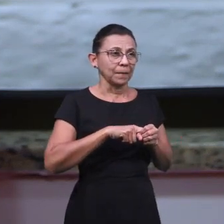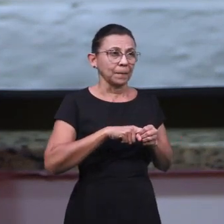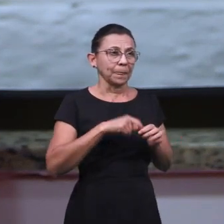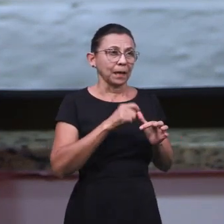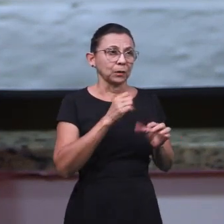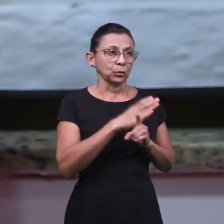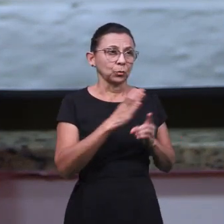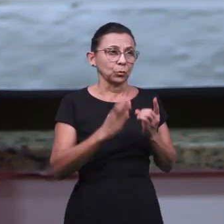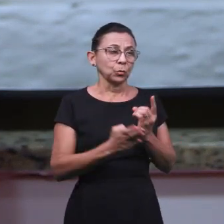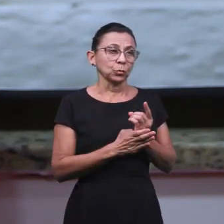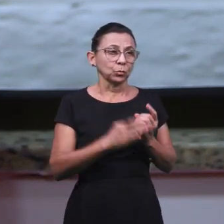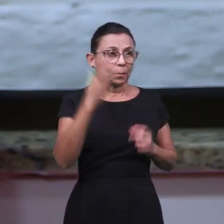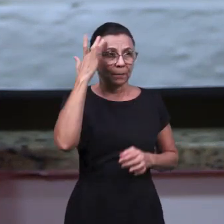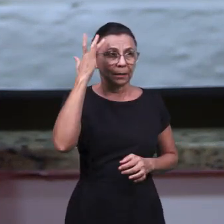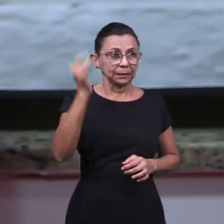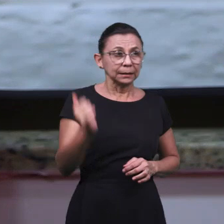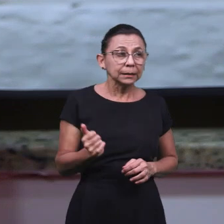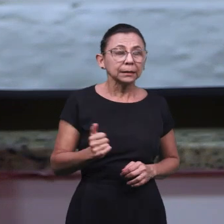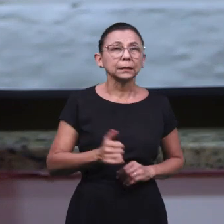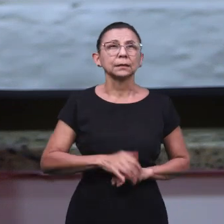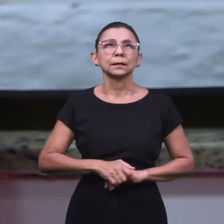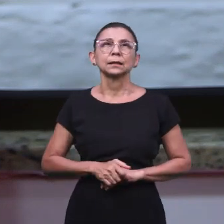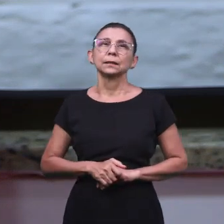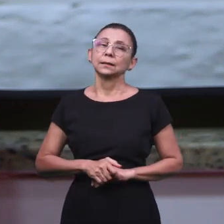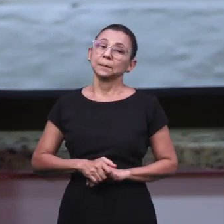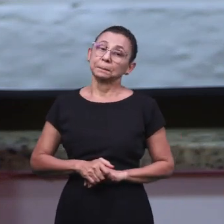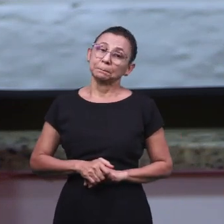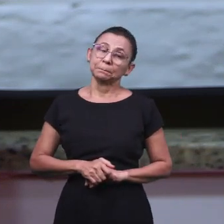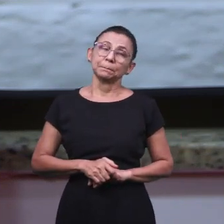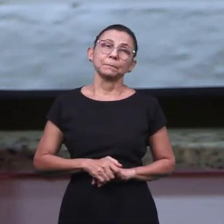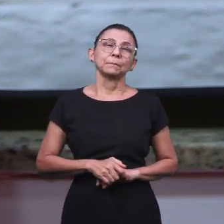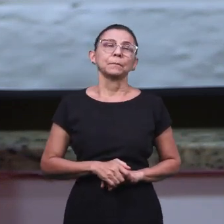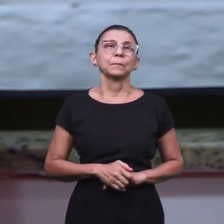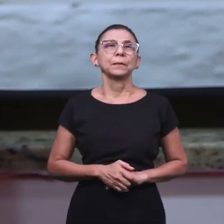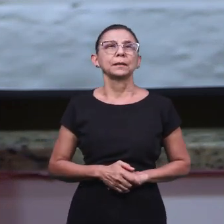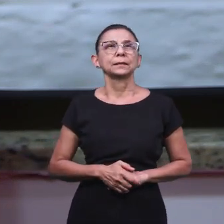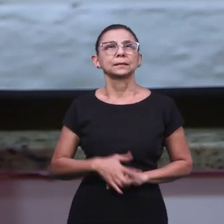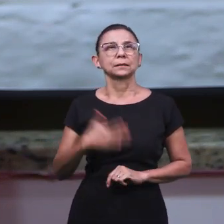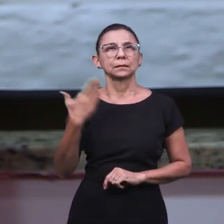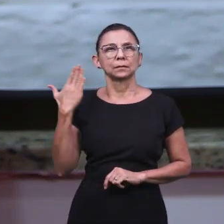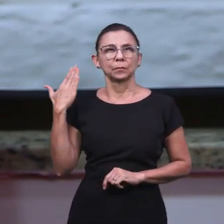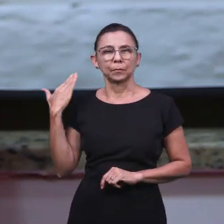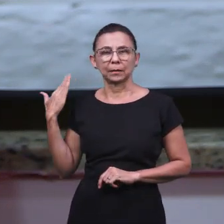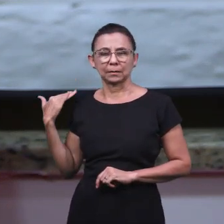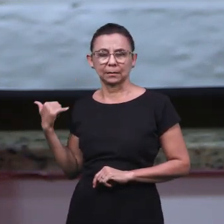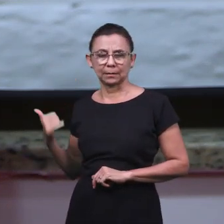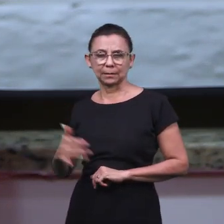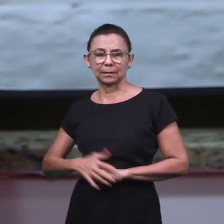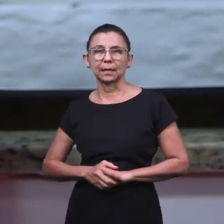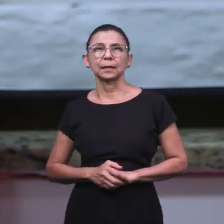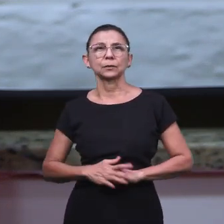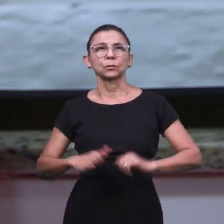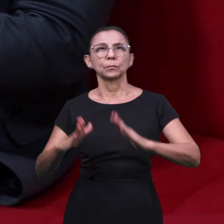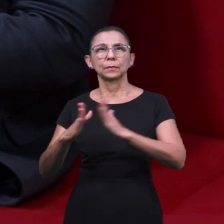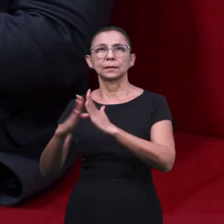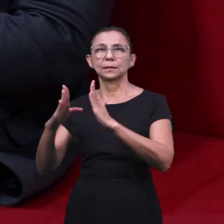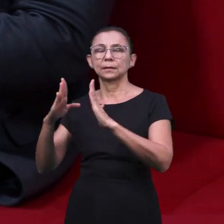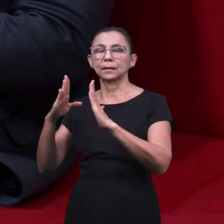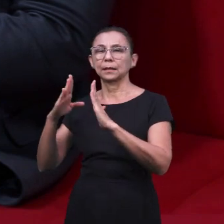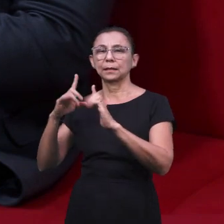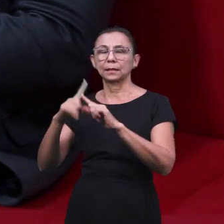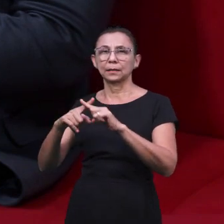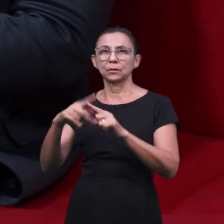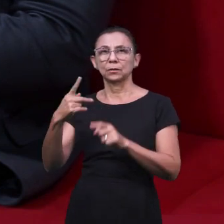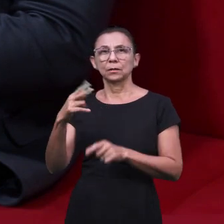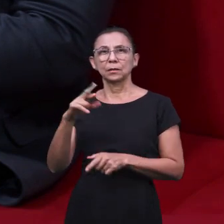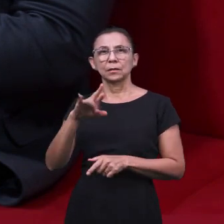demais, a não ser uma pequena dificuldade, porque nesse tempo a Igreja Presbiteriana Unida é em São Paulo, né? Uhum. E